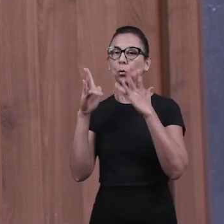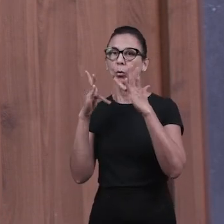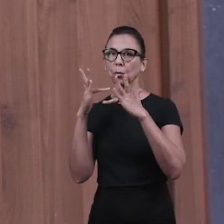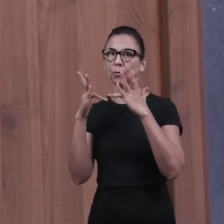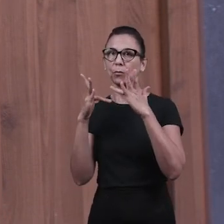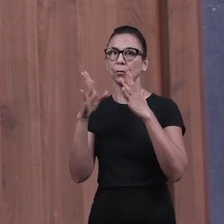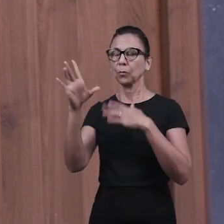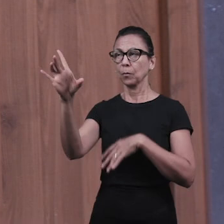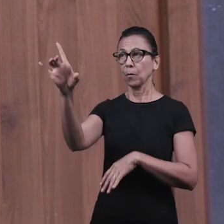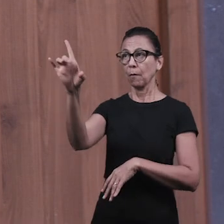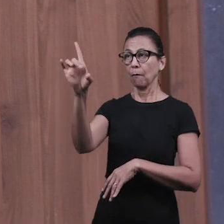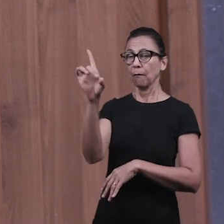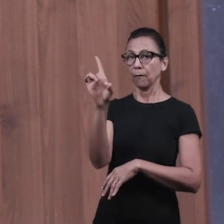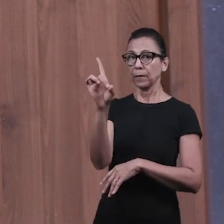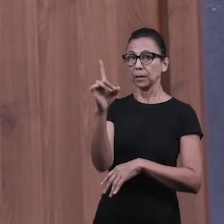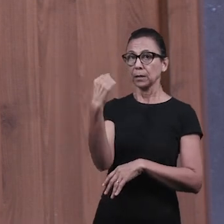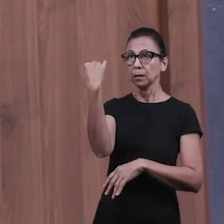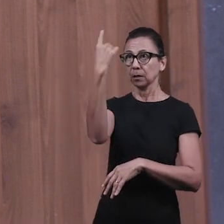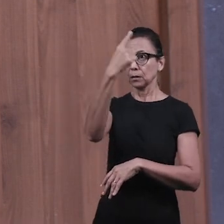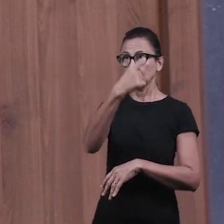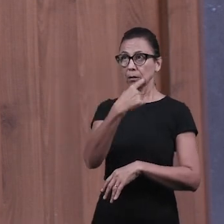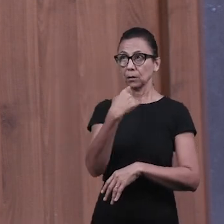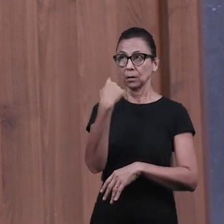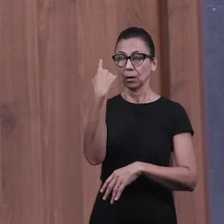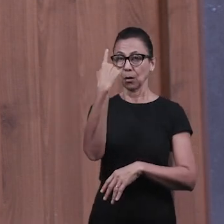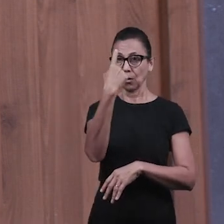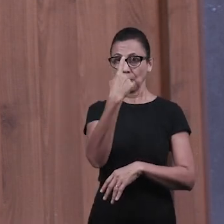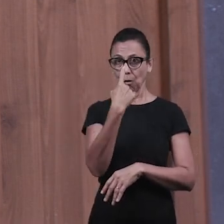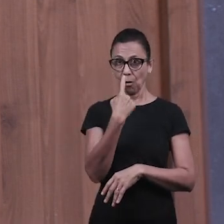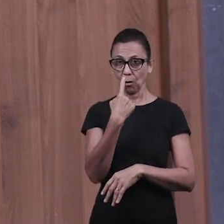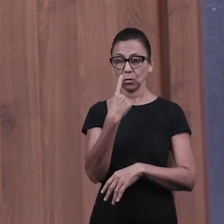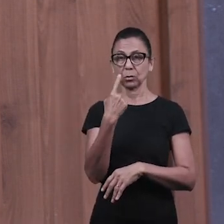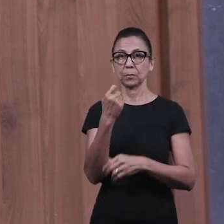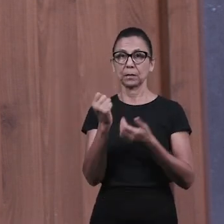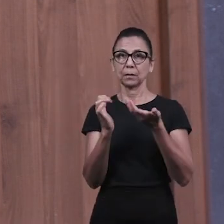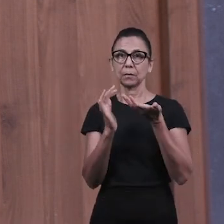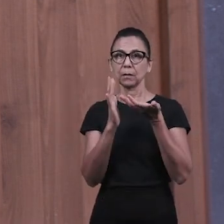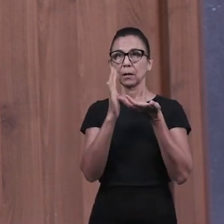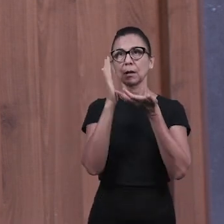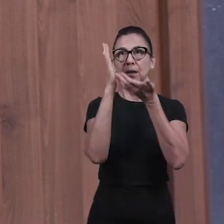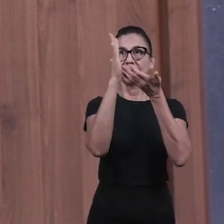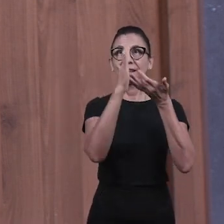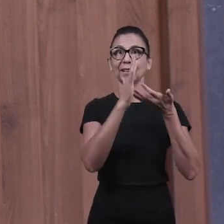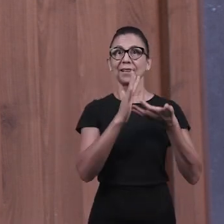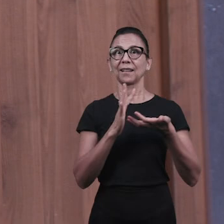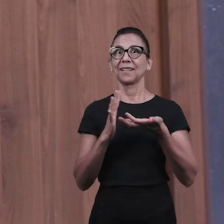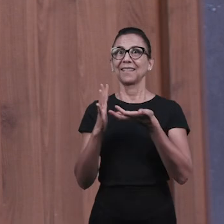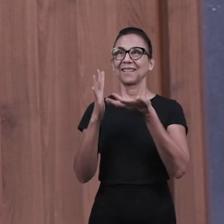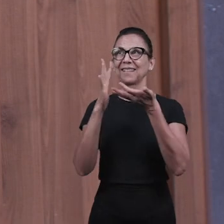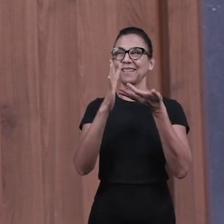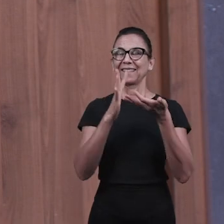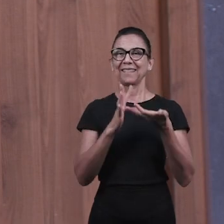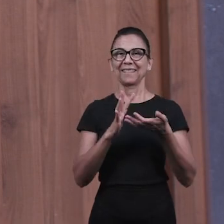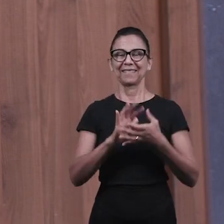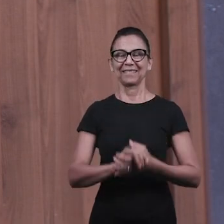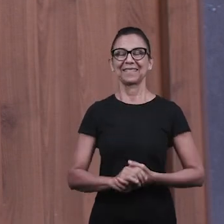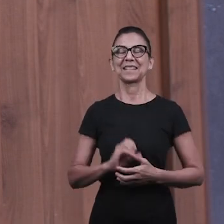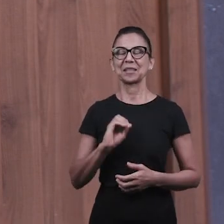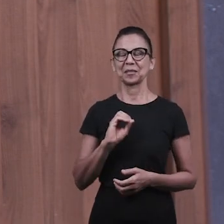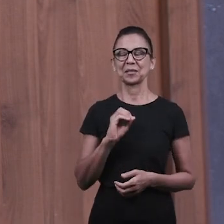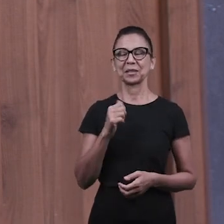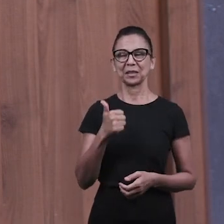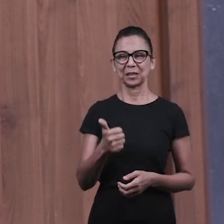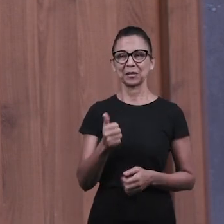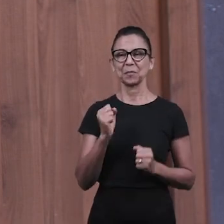de noite e então o rosto precisava estar iluminado, precisava ficar iluminado. Muito bem